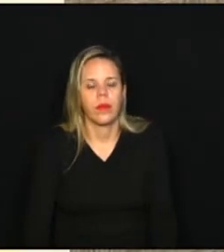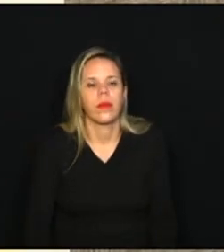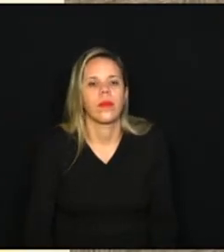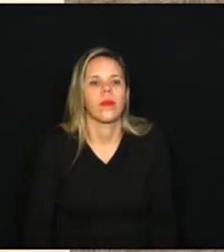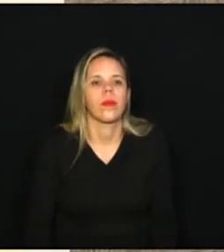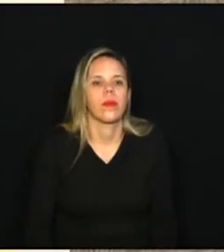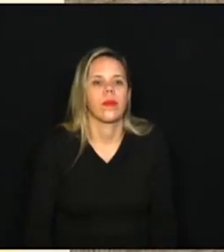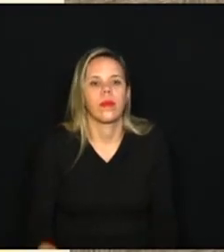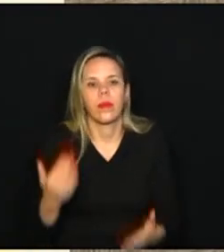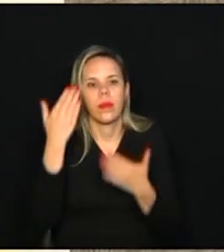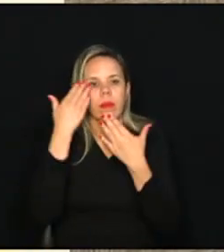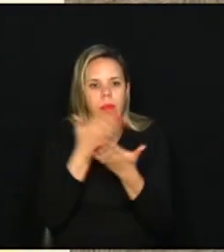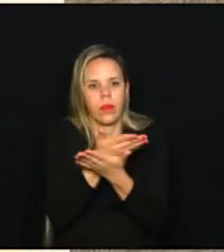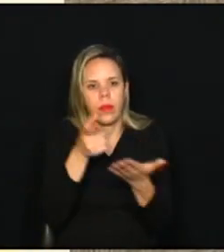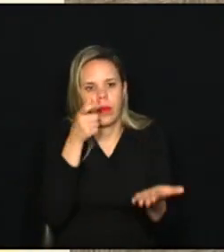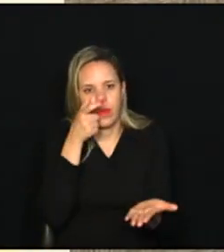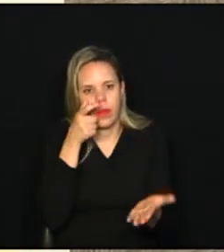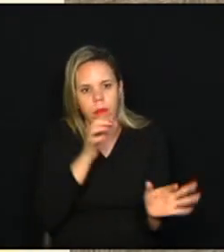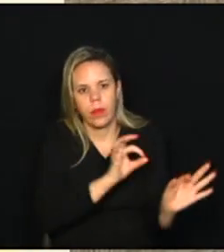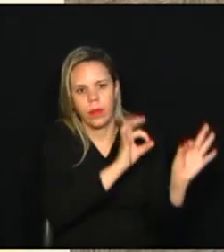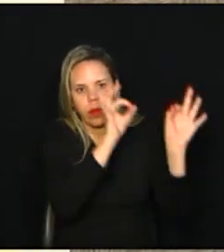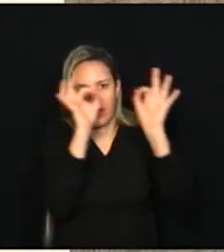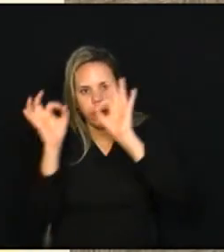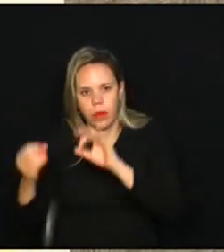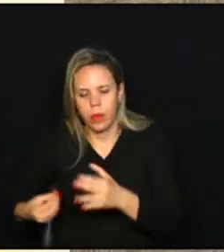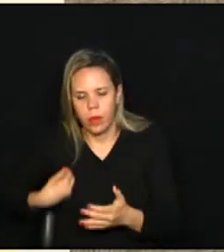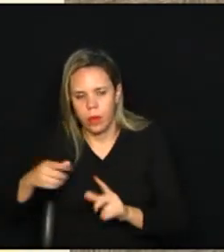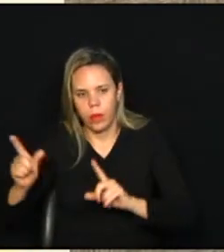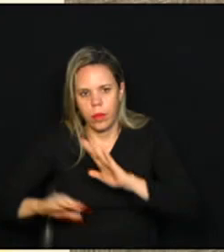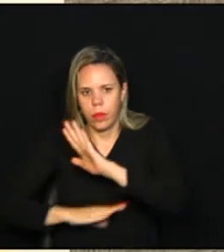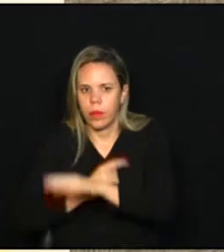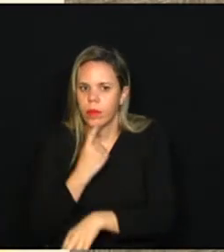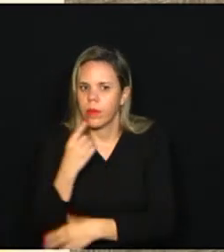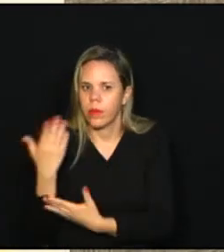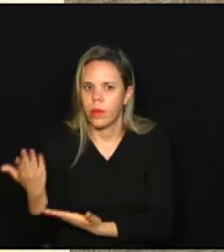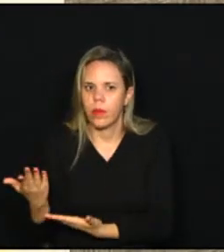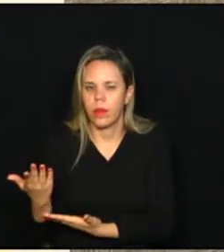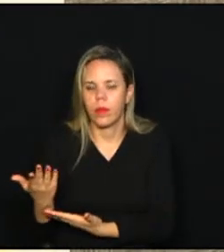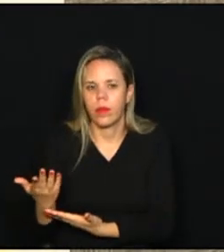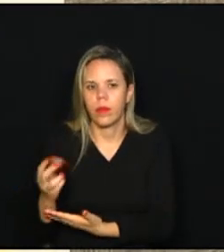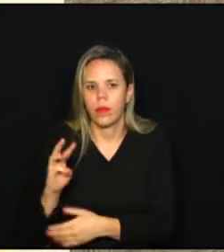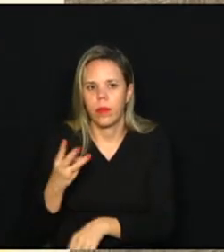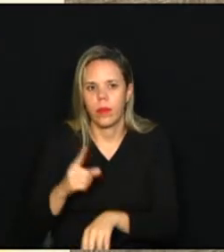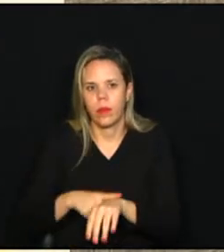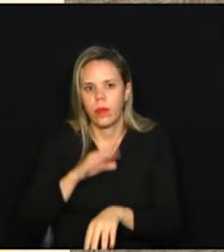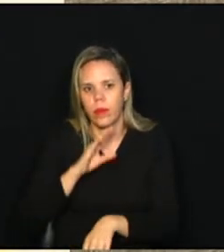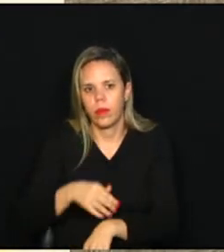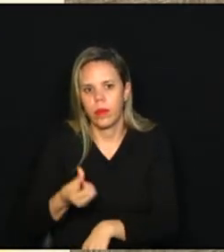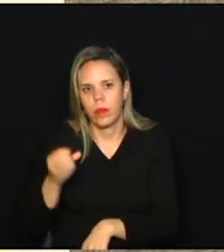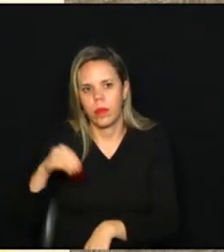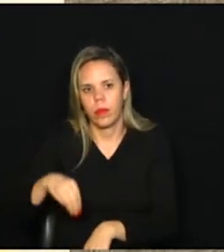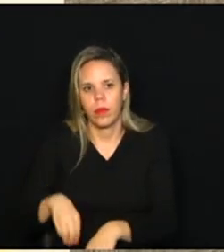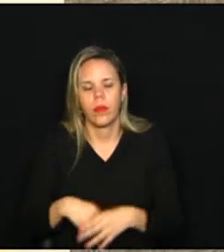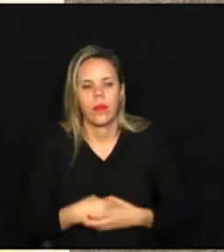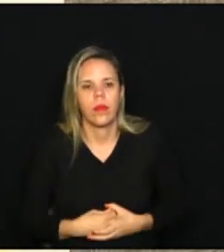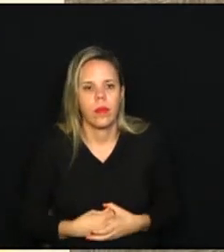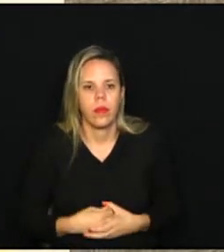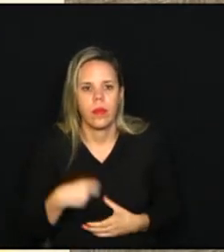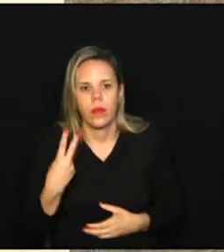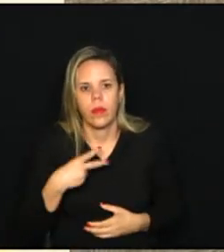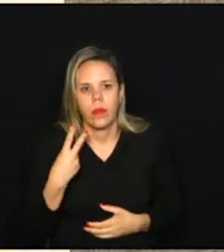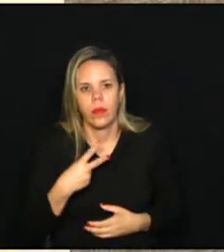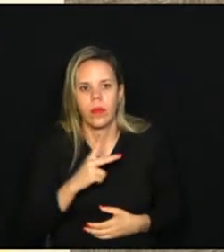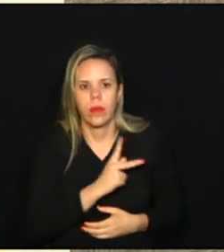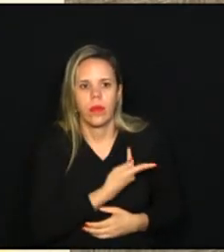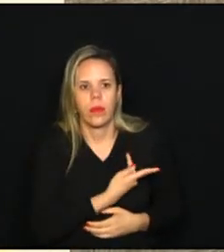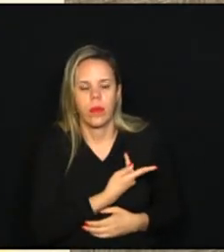Pois é, muito obrigado você que acompanhou ao vivo aqui na TV Câmara Campinas. Lembrando que são 3h mais 6 minutos. O vereador Paulo